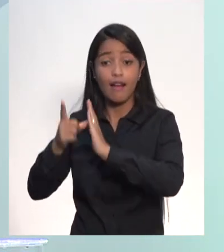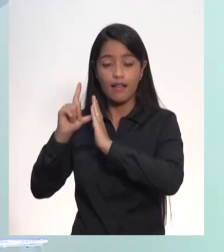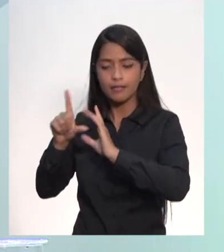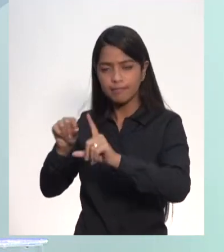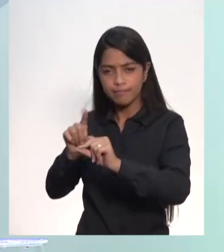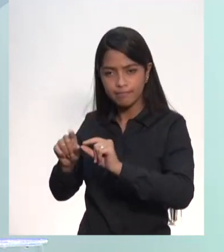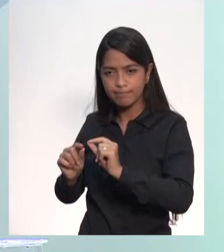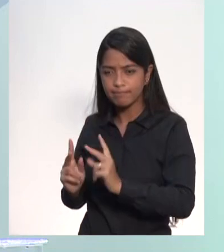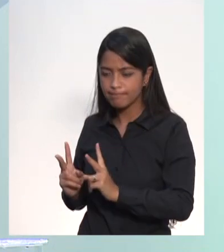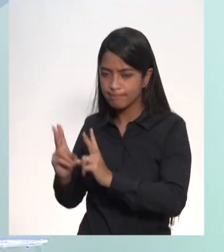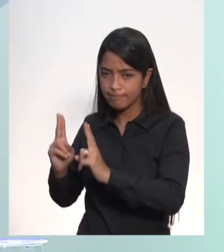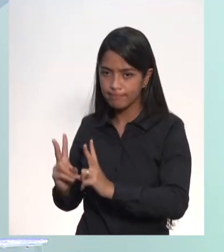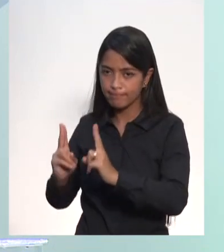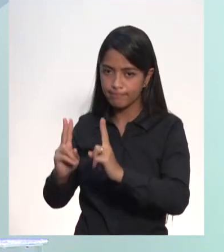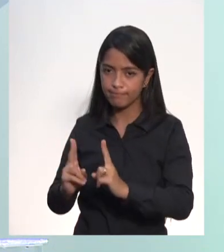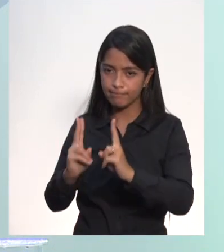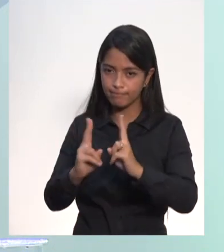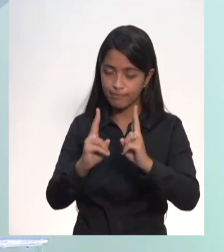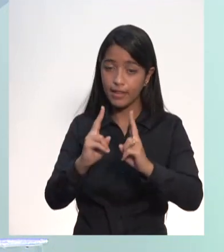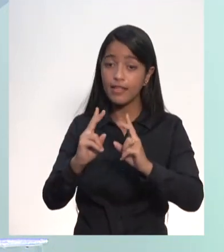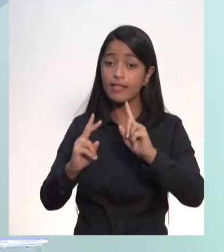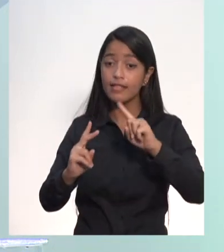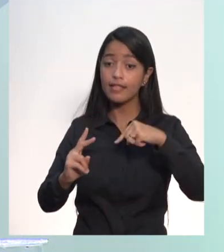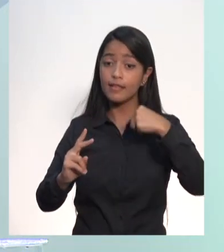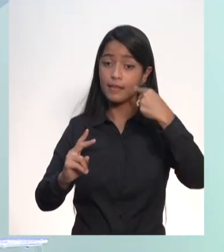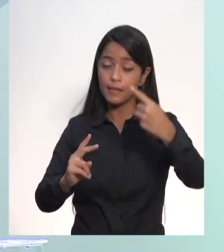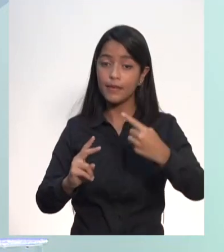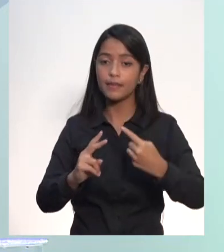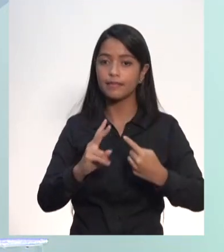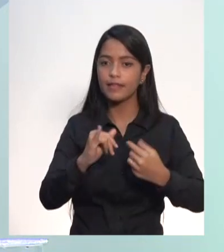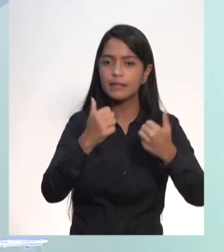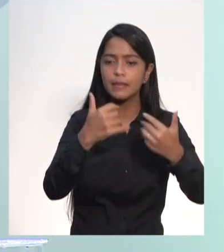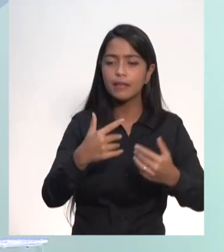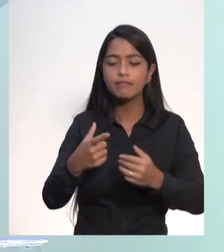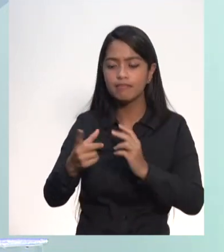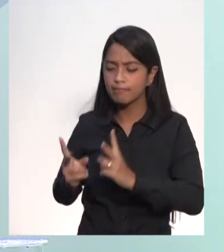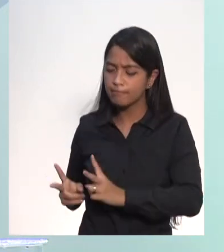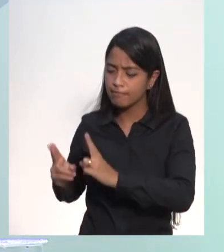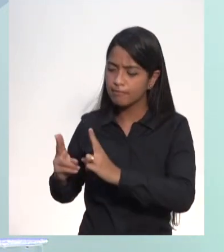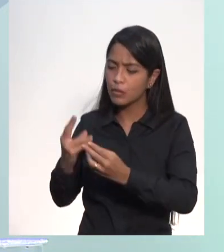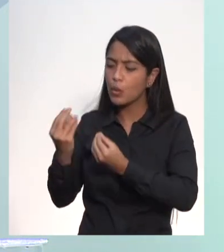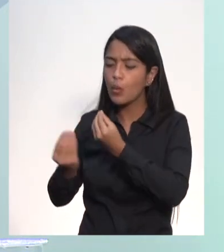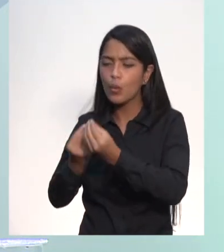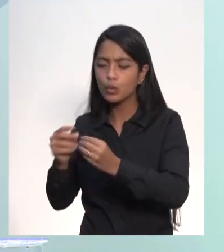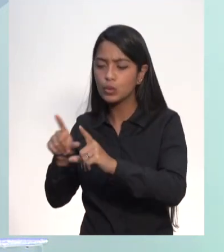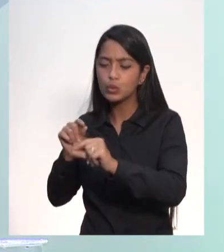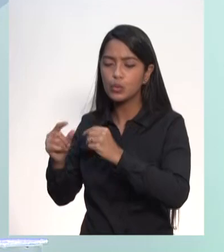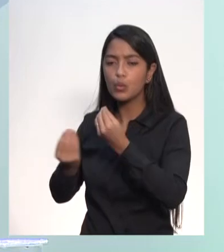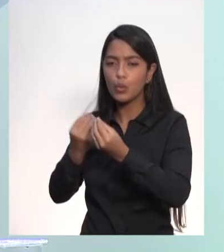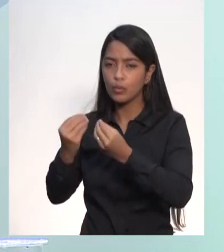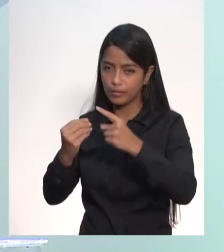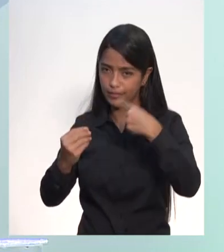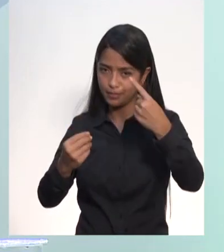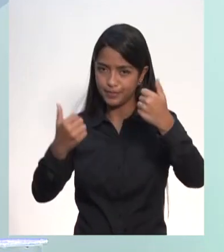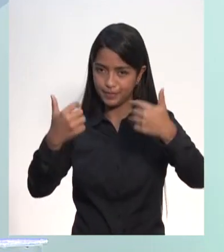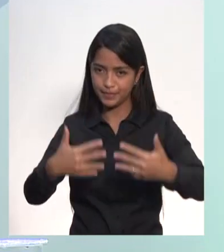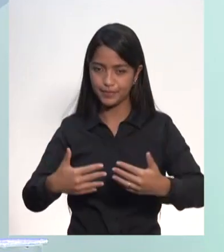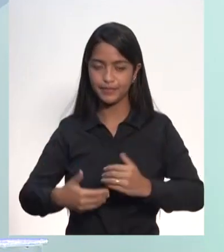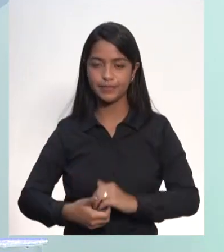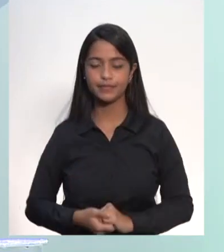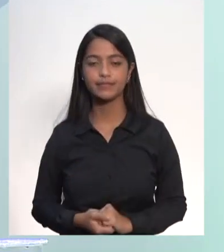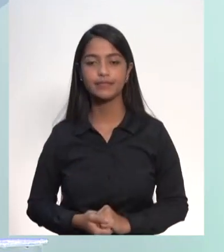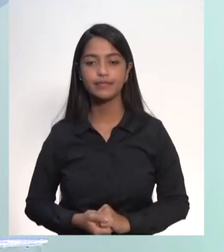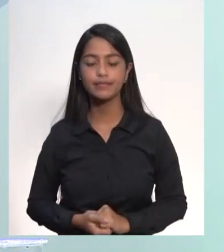e a gente já vai conversar um pouquinho o que nos baseou para fazer isso. Mas as outras habilidades